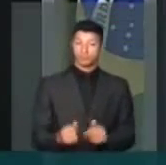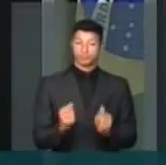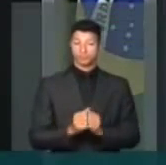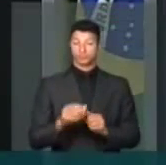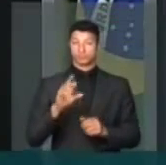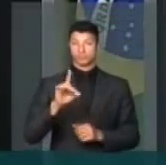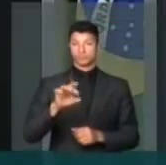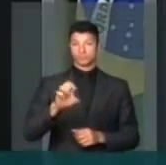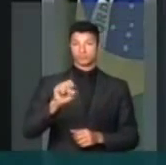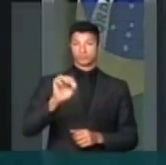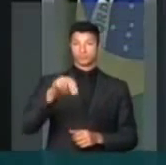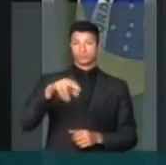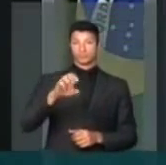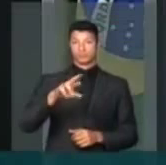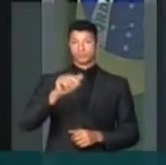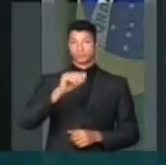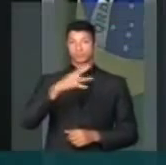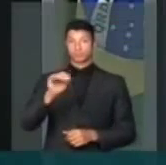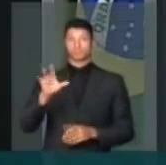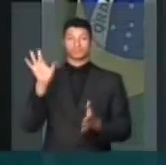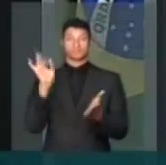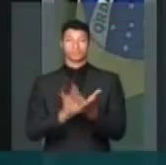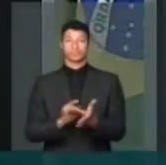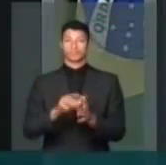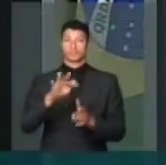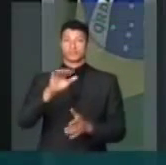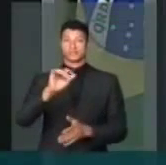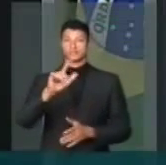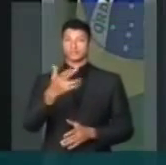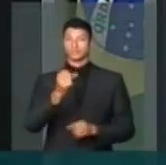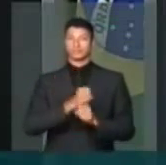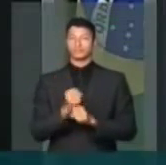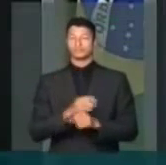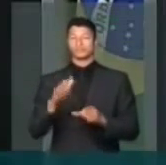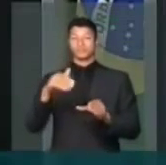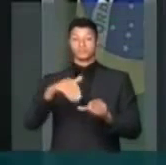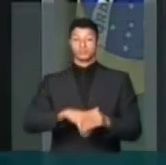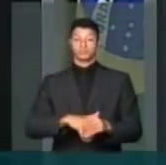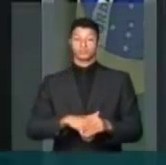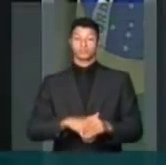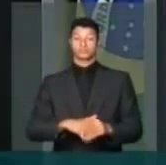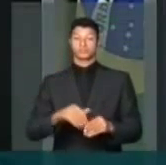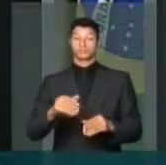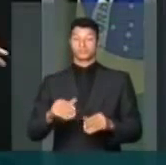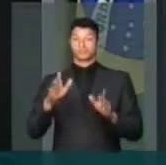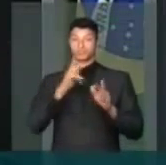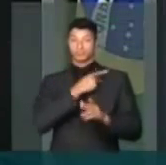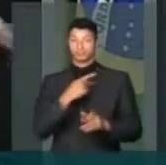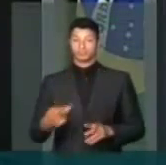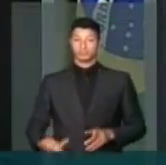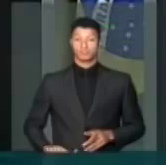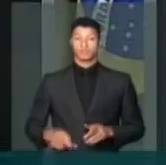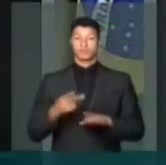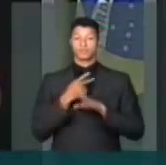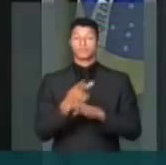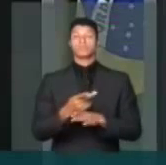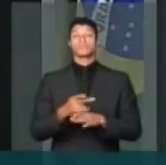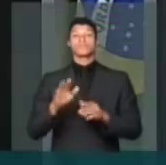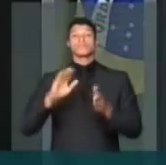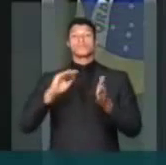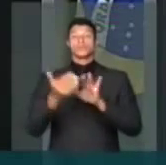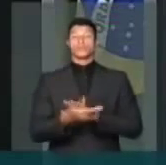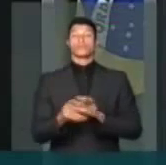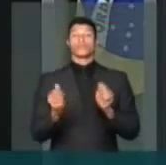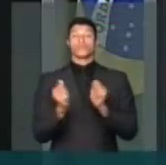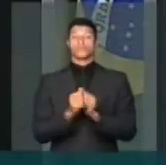com a desoneração da folha. E a desoneração da folha, no ano da eleição, a presidente procurou